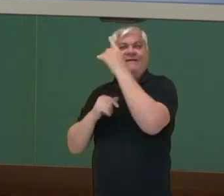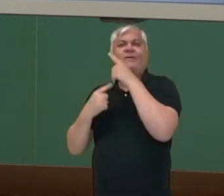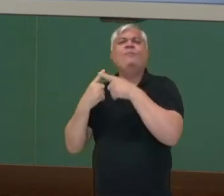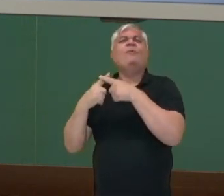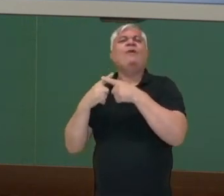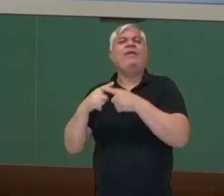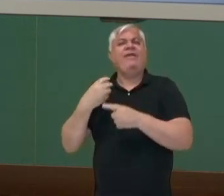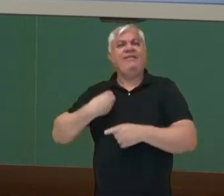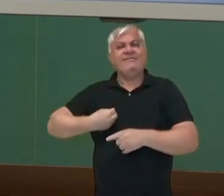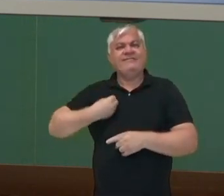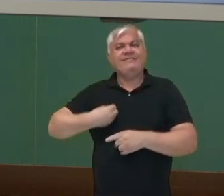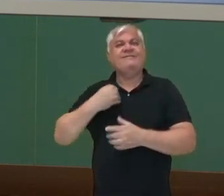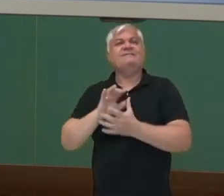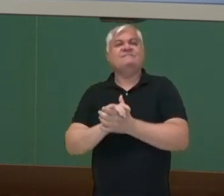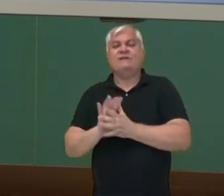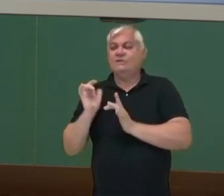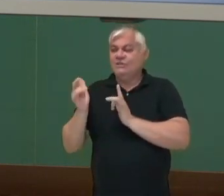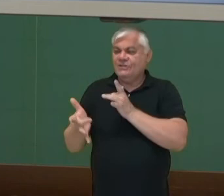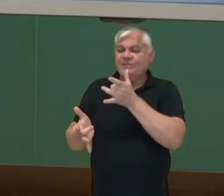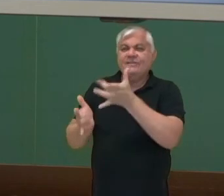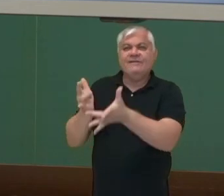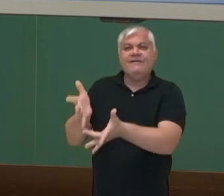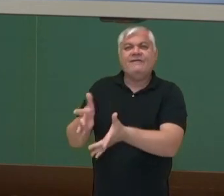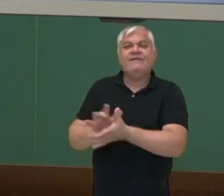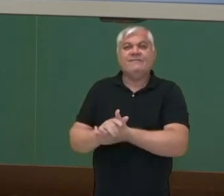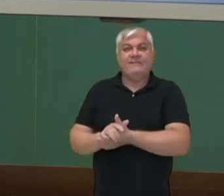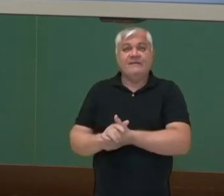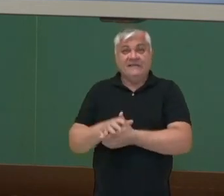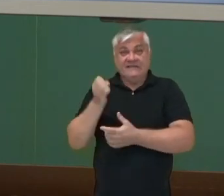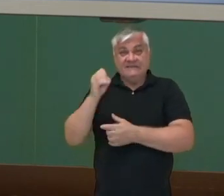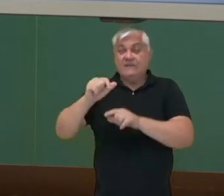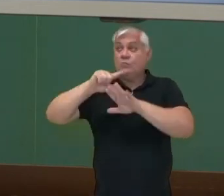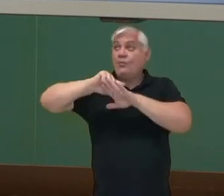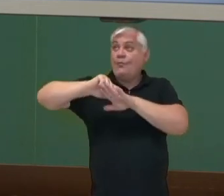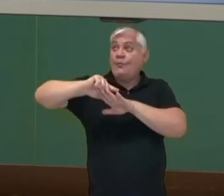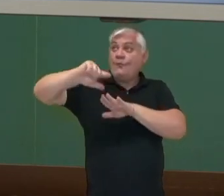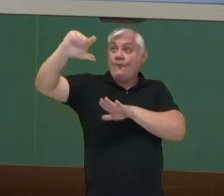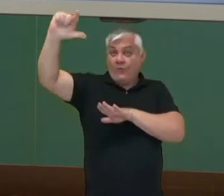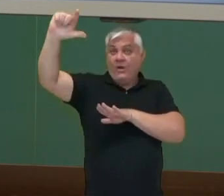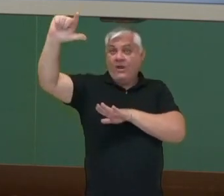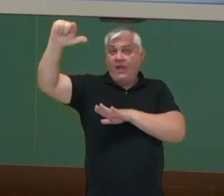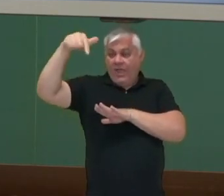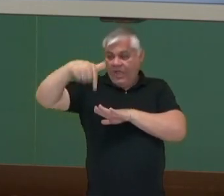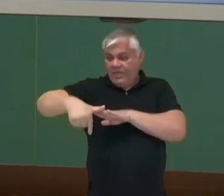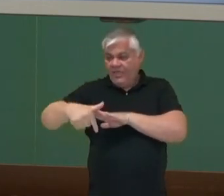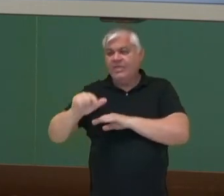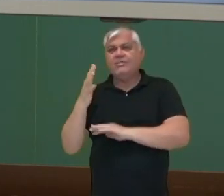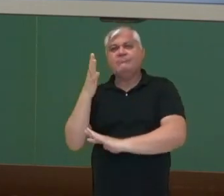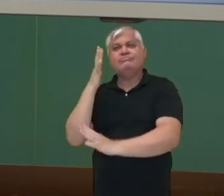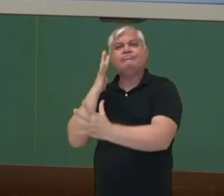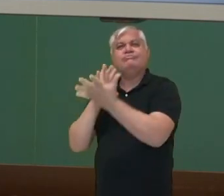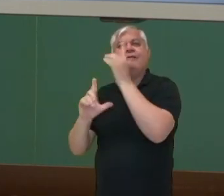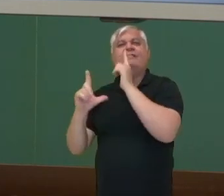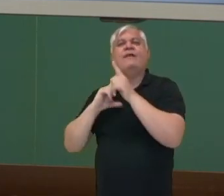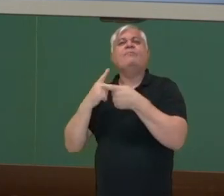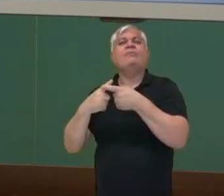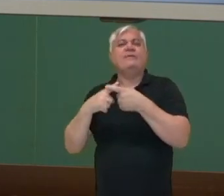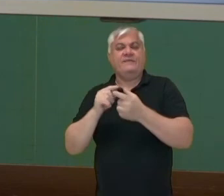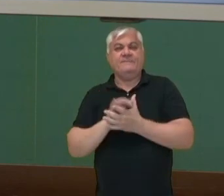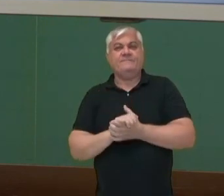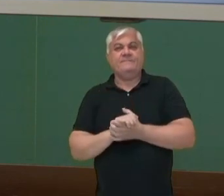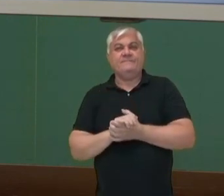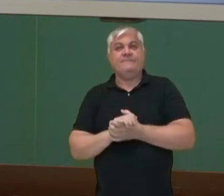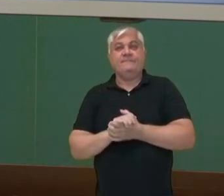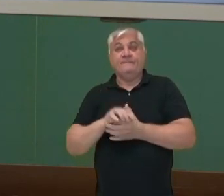nativa, esses remanescentes, né? Se em boa parte ela já foi totalmente desmatada. Então, nessas